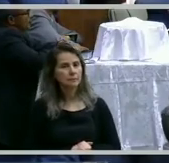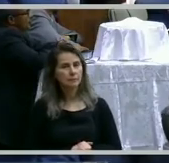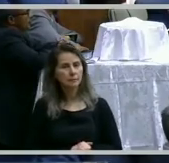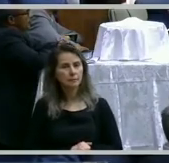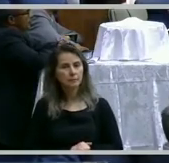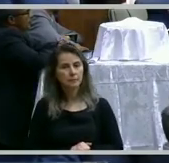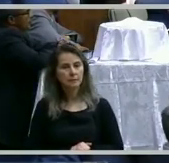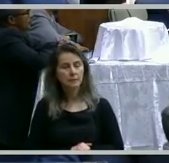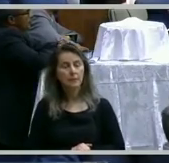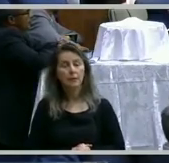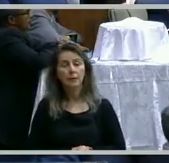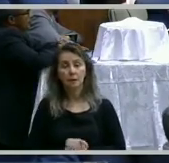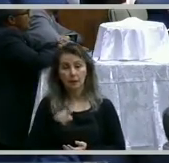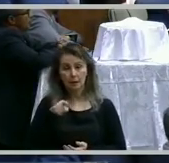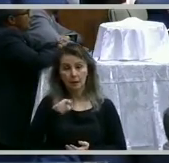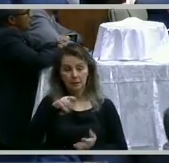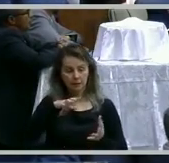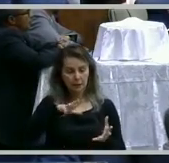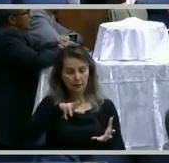quem sustenta?